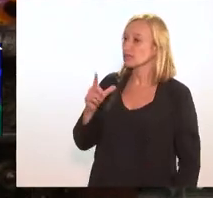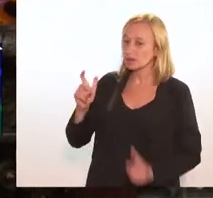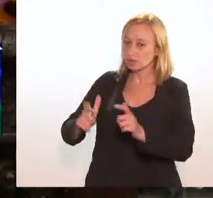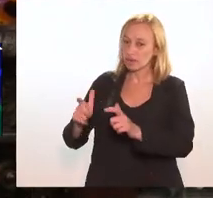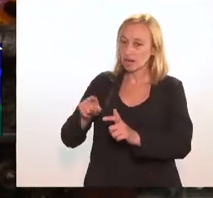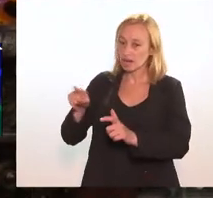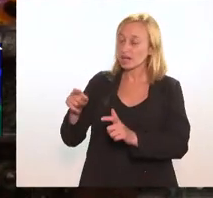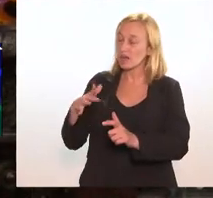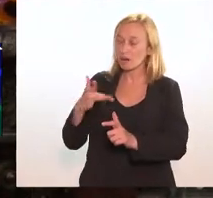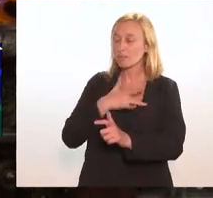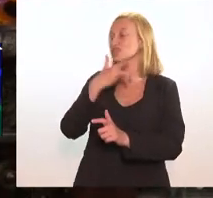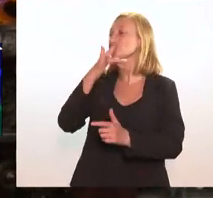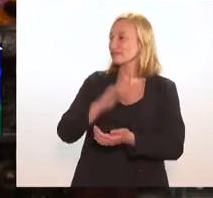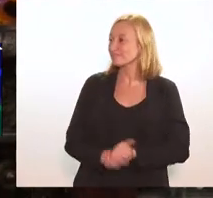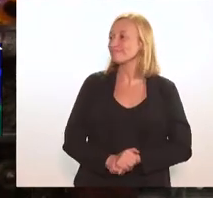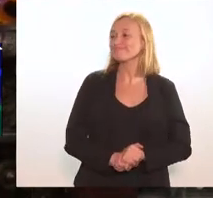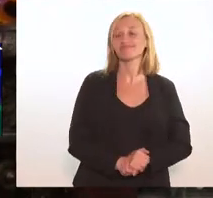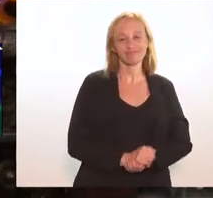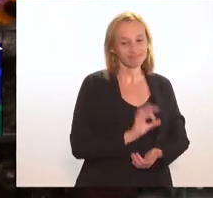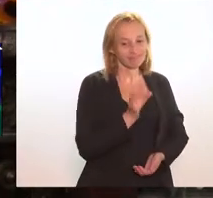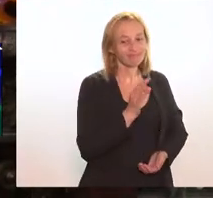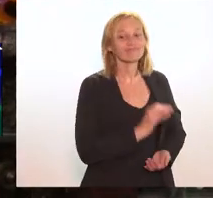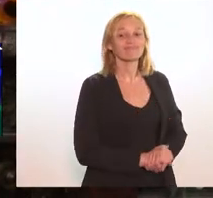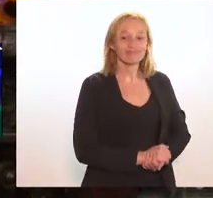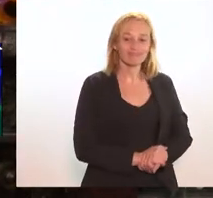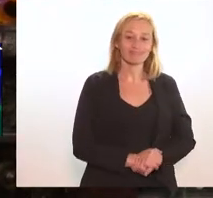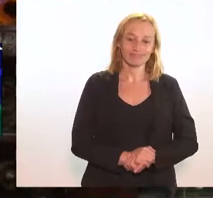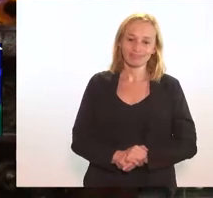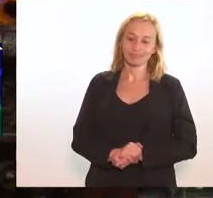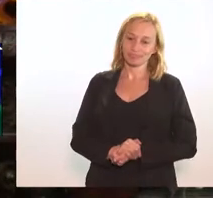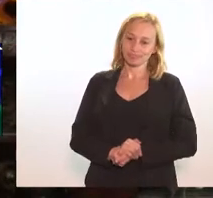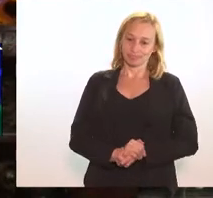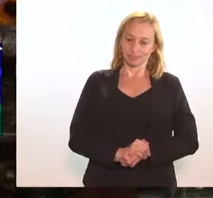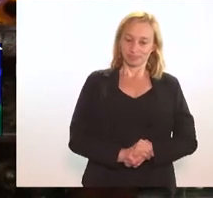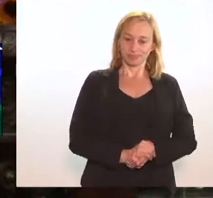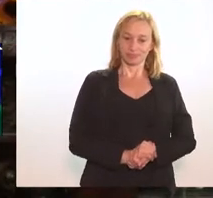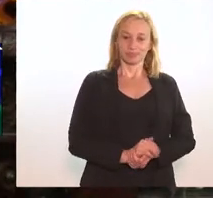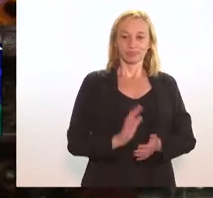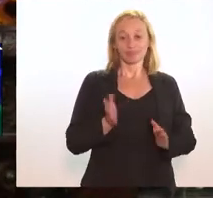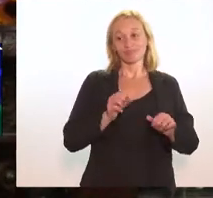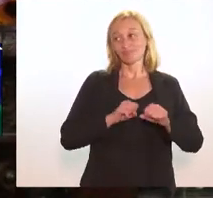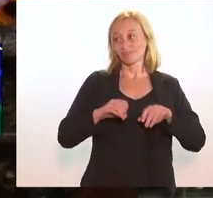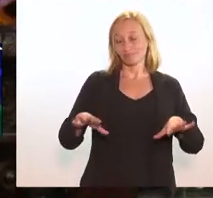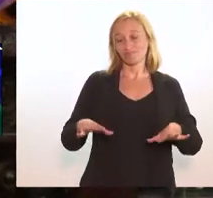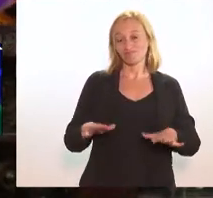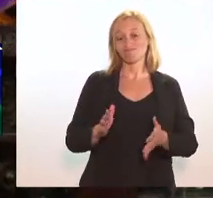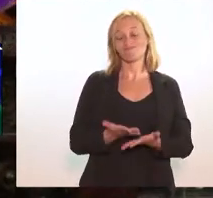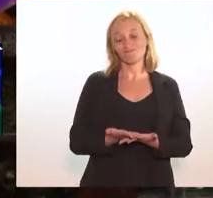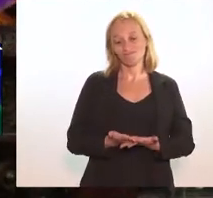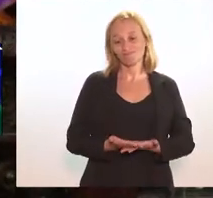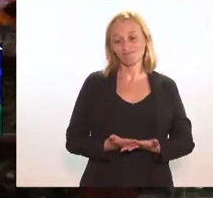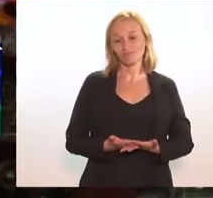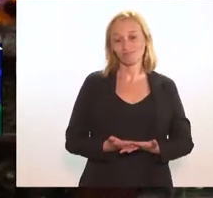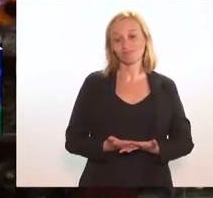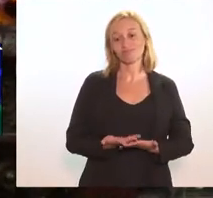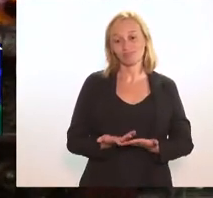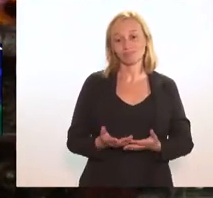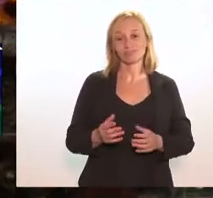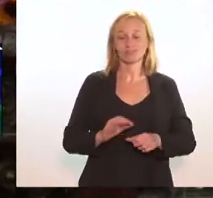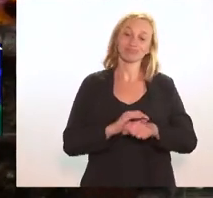ali, eu sou apaixonada, tá? Ótimo. Frequento muito. Agora, no período da pandemia, não, por conta